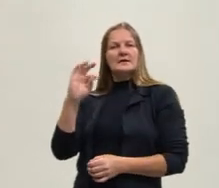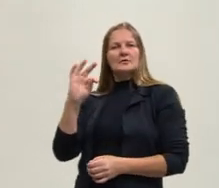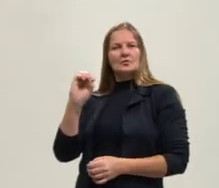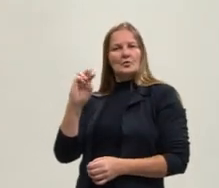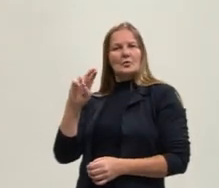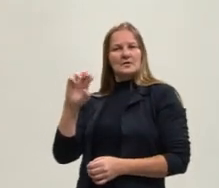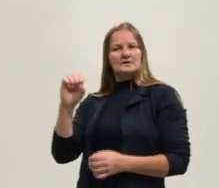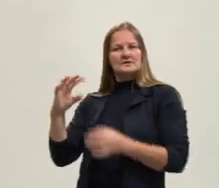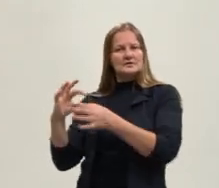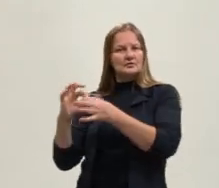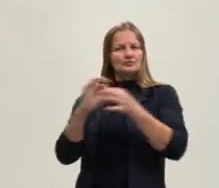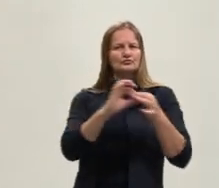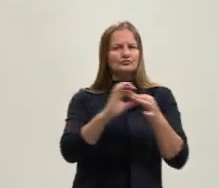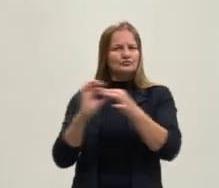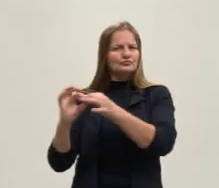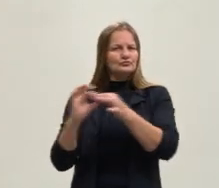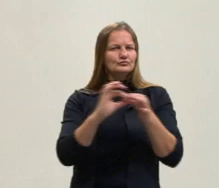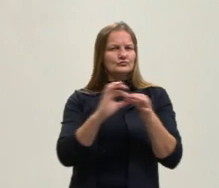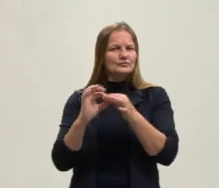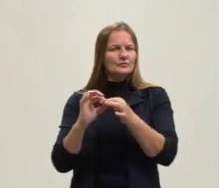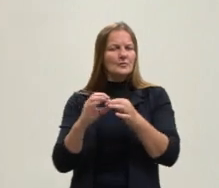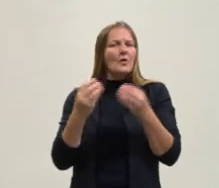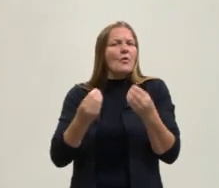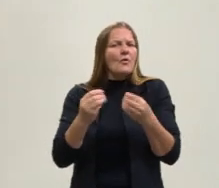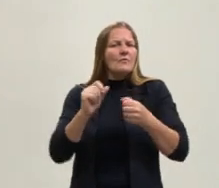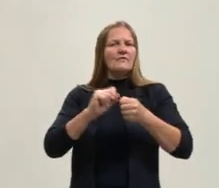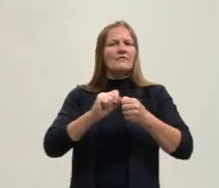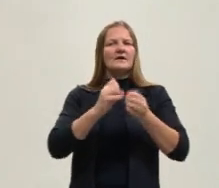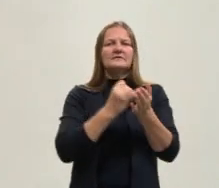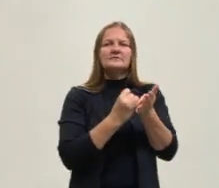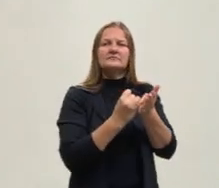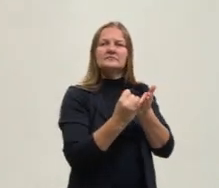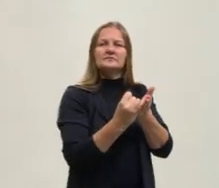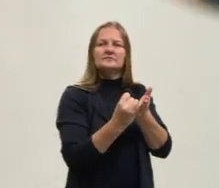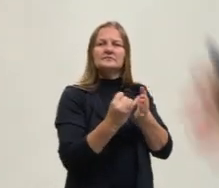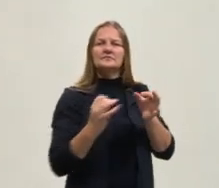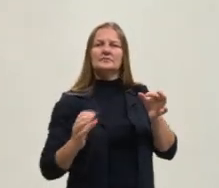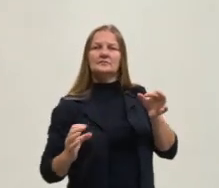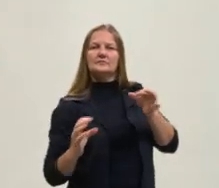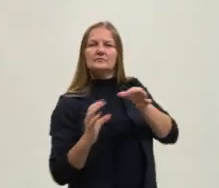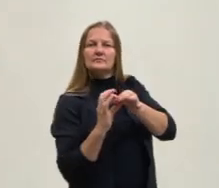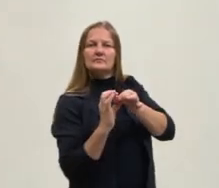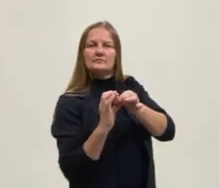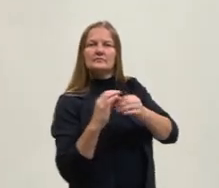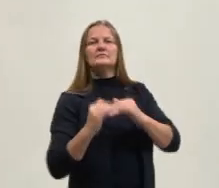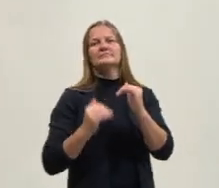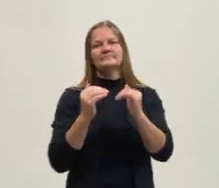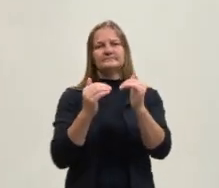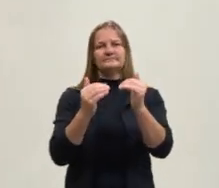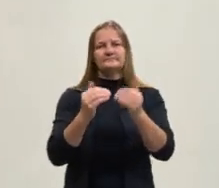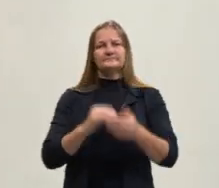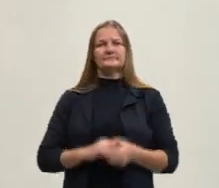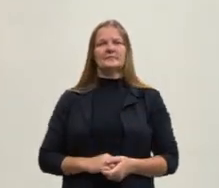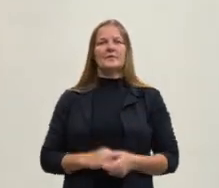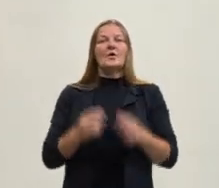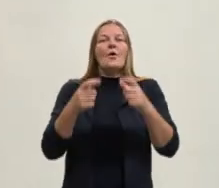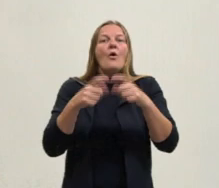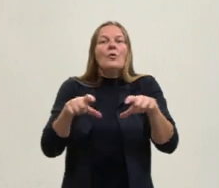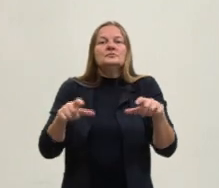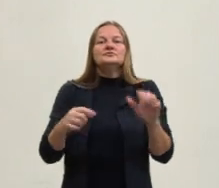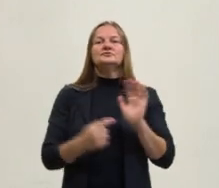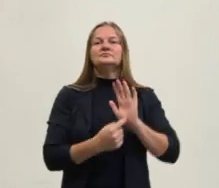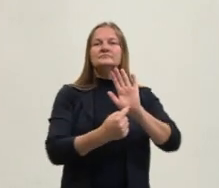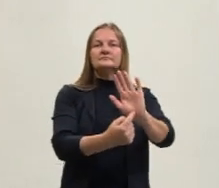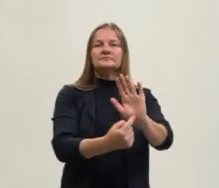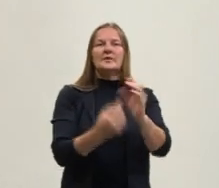outra e agora eu vou para Como eu faço essa introdução ir para o meu desenvolvimento onde ela